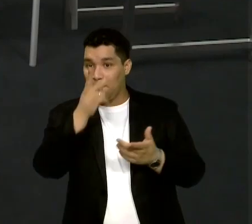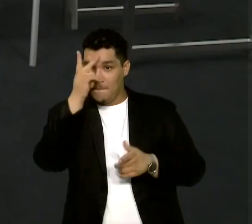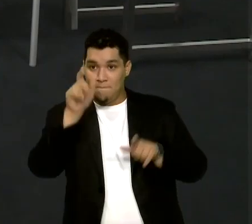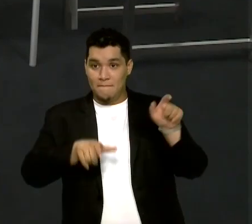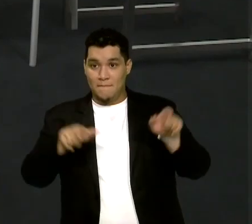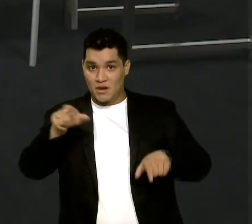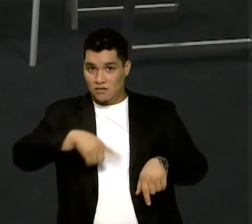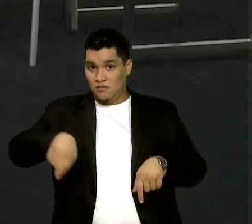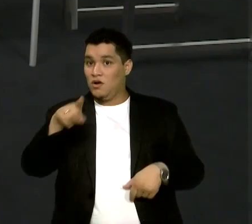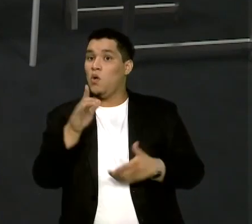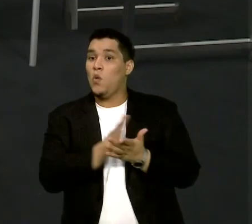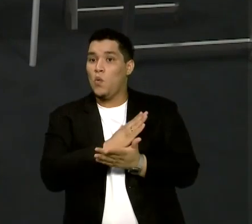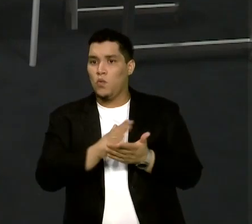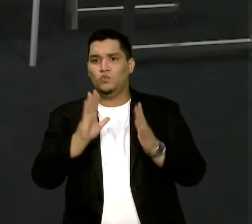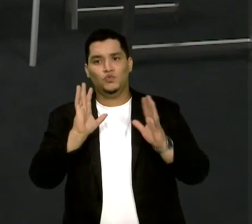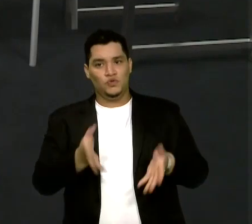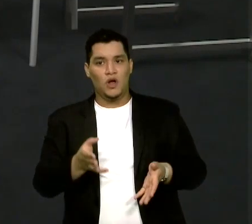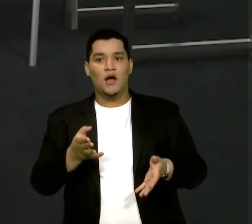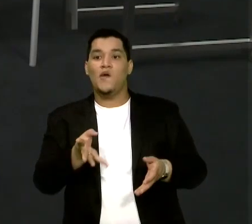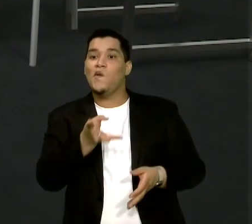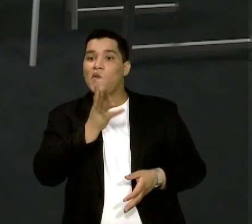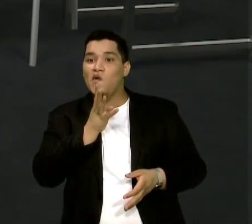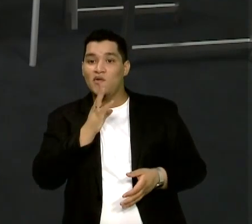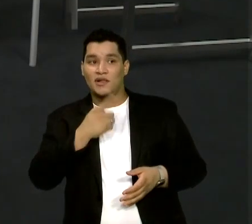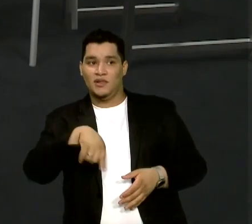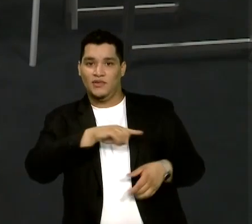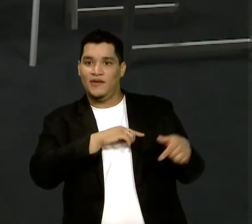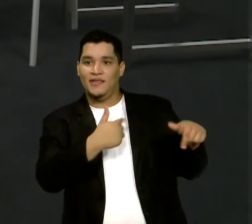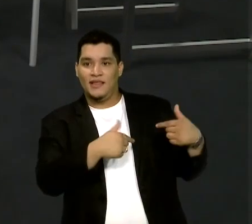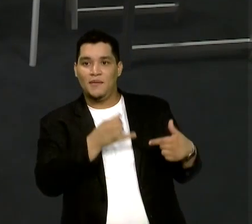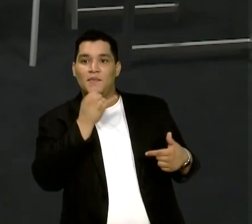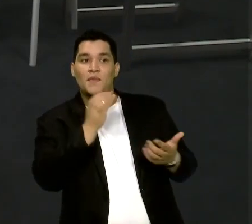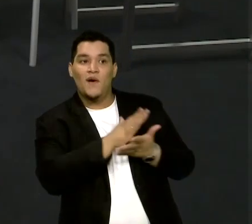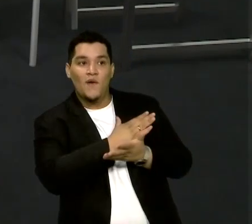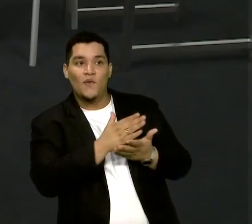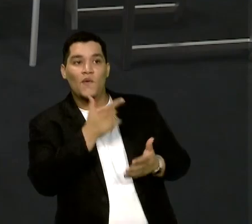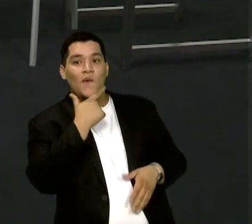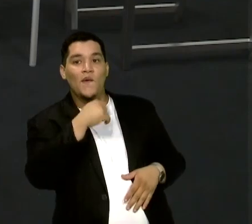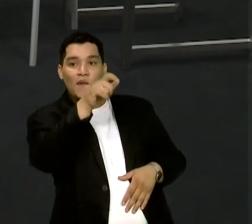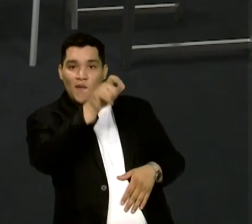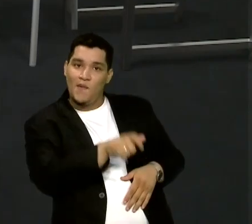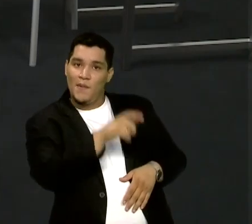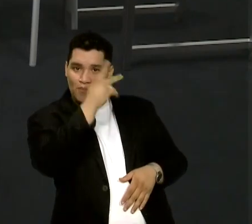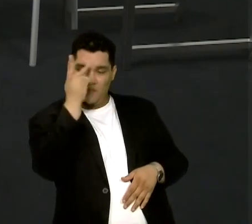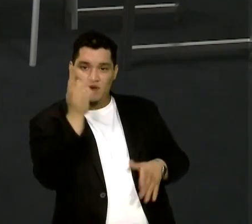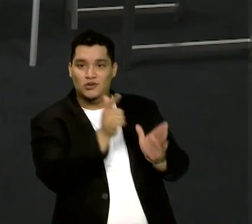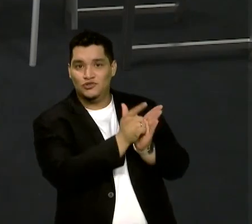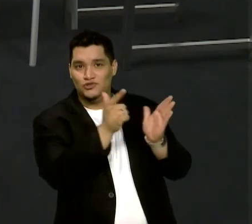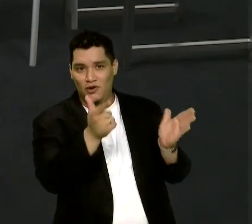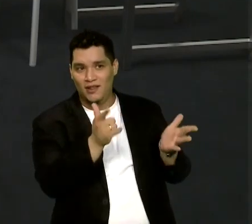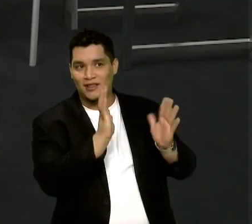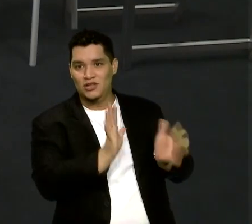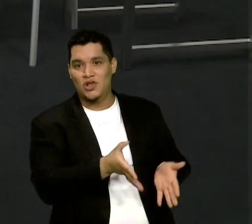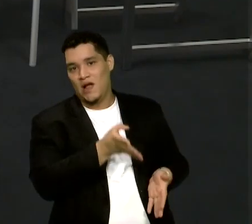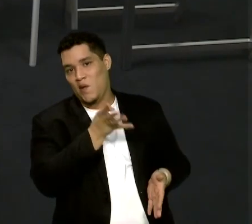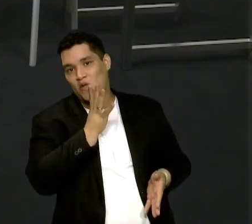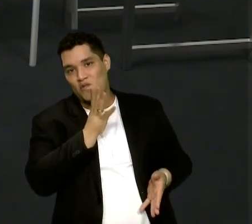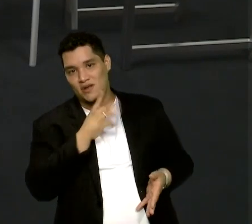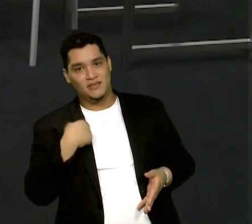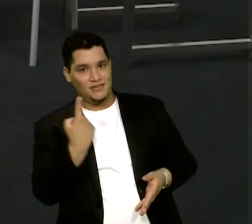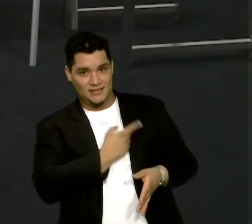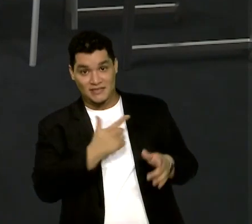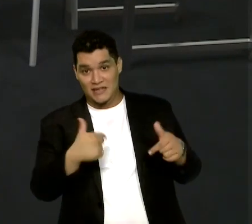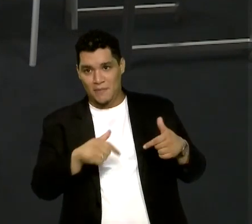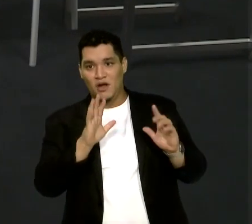que já sabe do nosso paladar, né, temos jornalista aqui, né, que já nos conhece, né, e que já